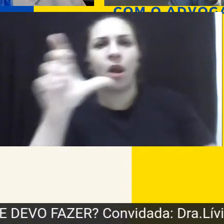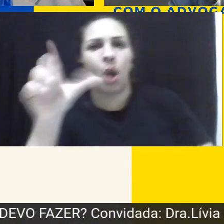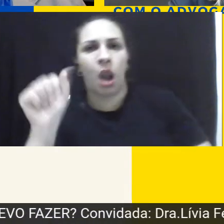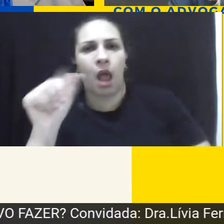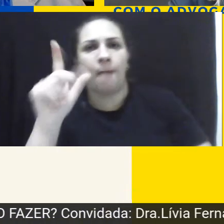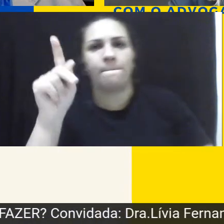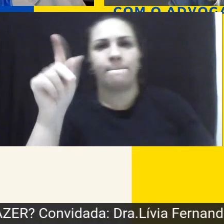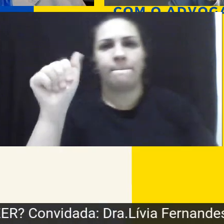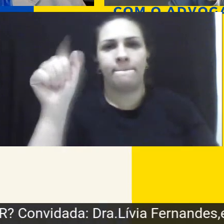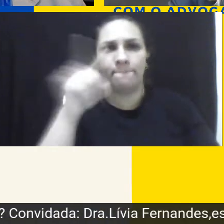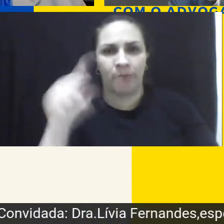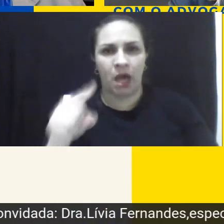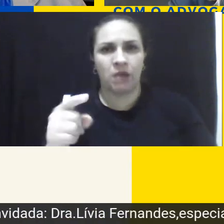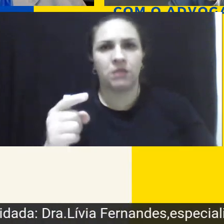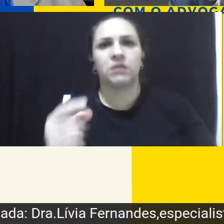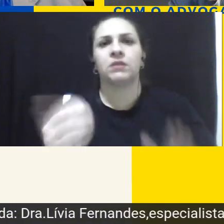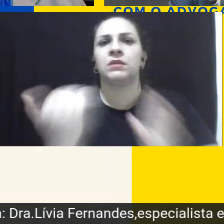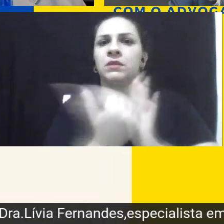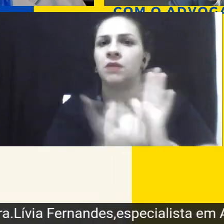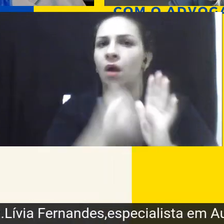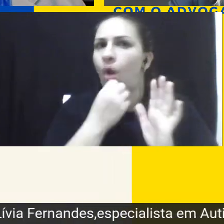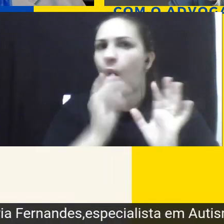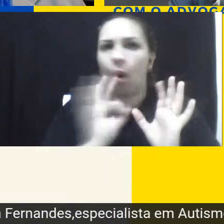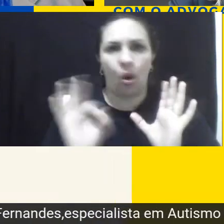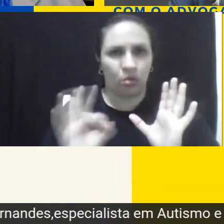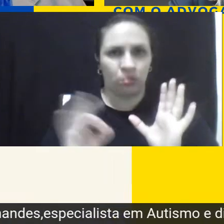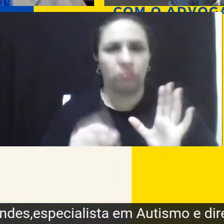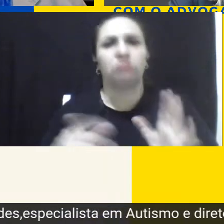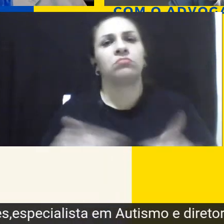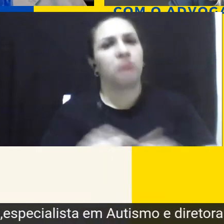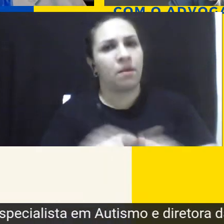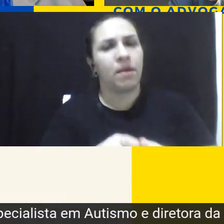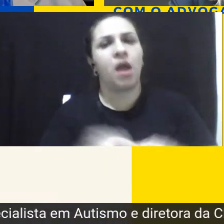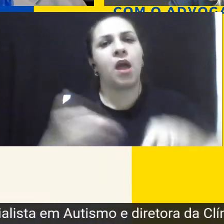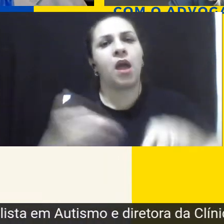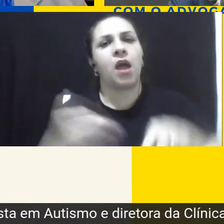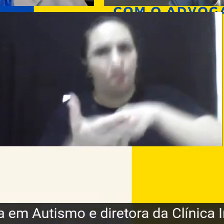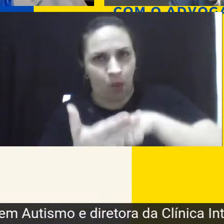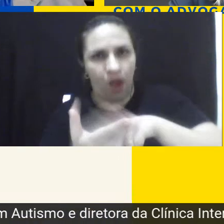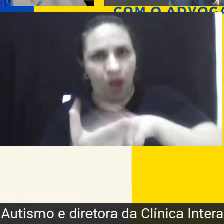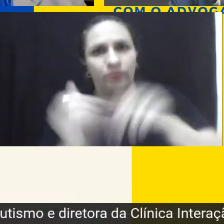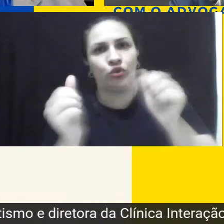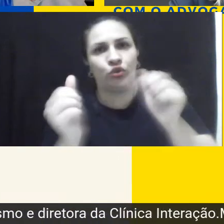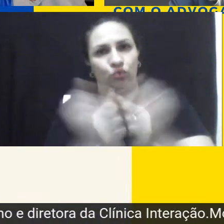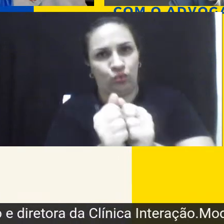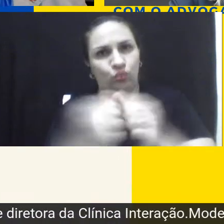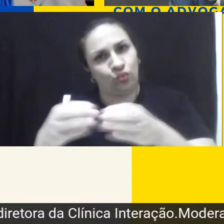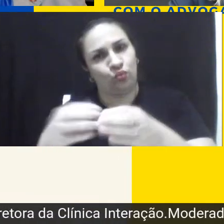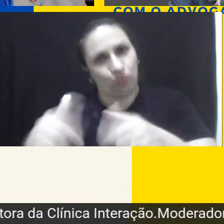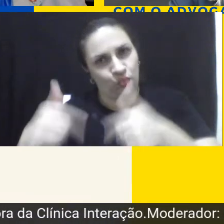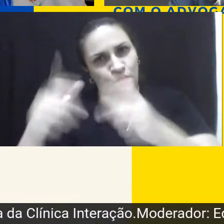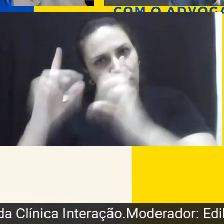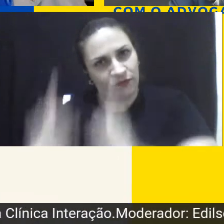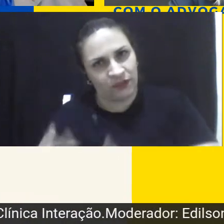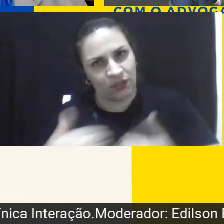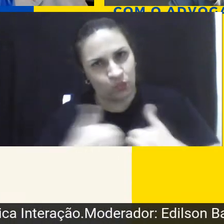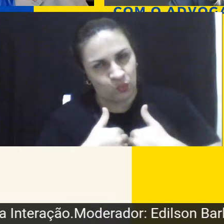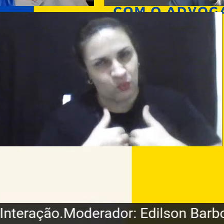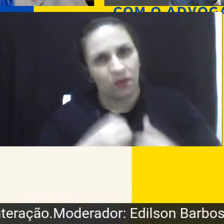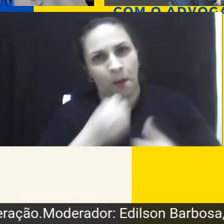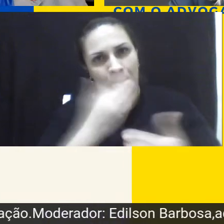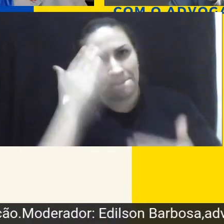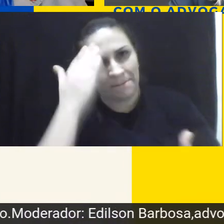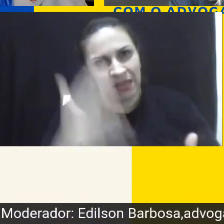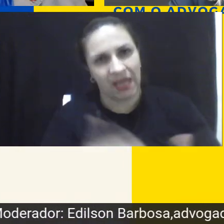esse projeto bem interessante. E ela é também do Moab e é da nossa comissão. Obrigado, Paula, por estar conosco.